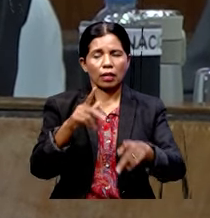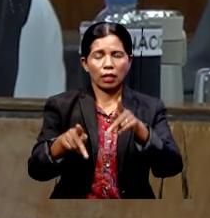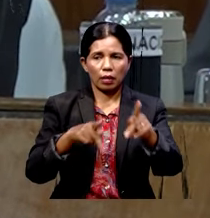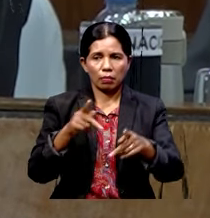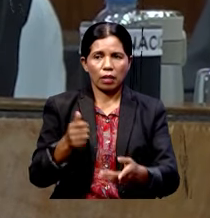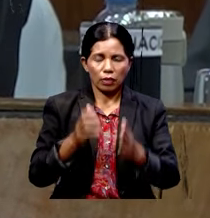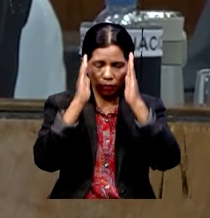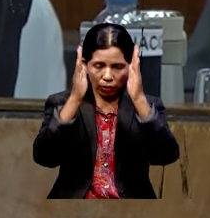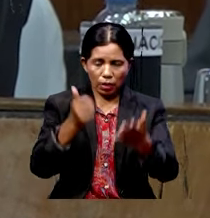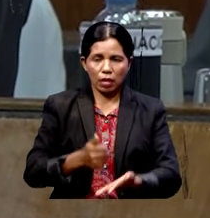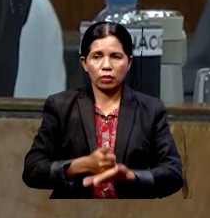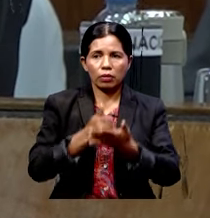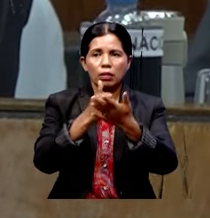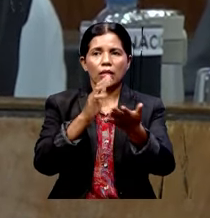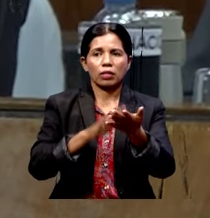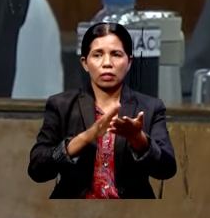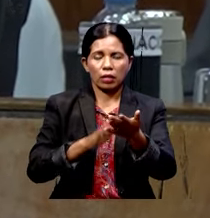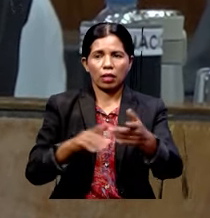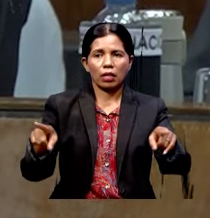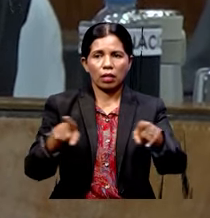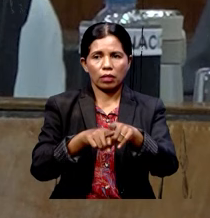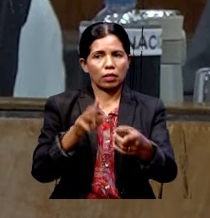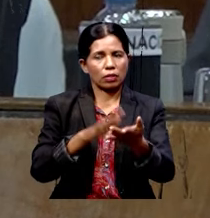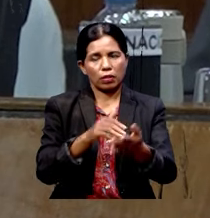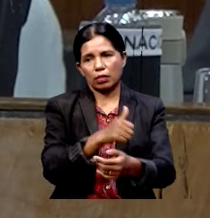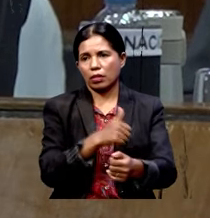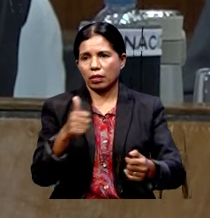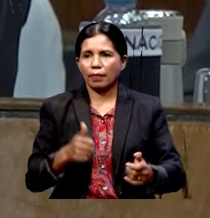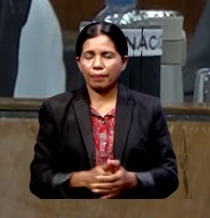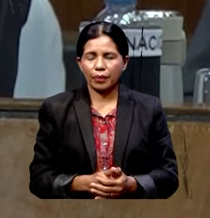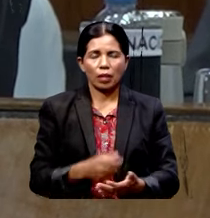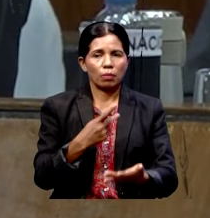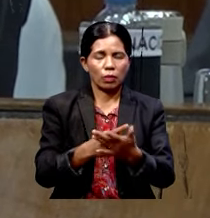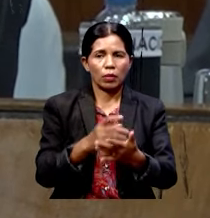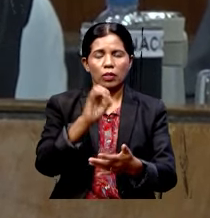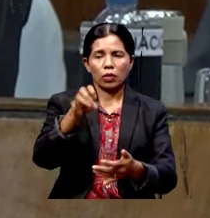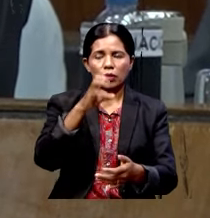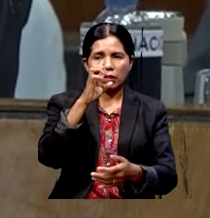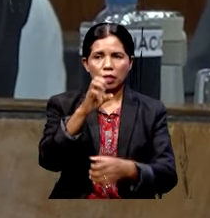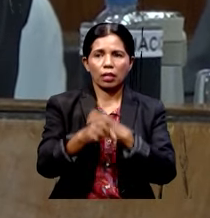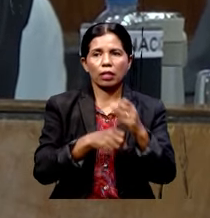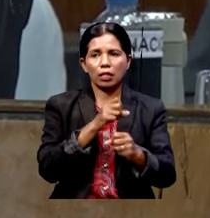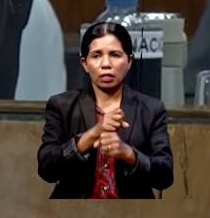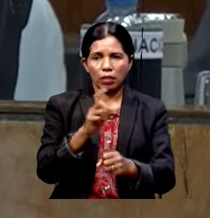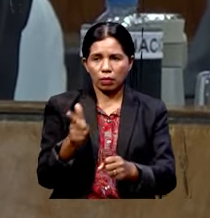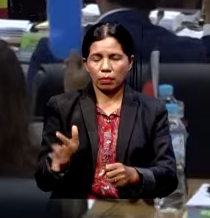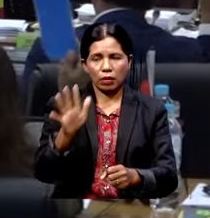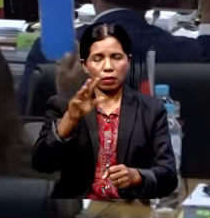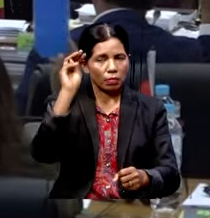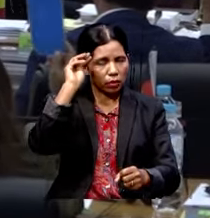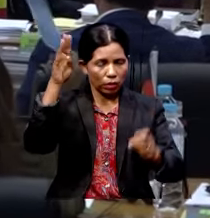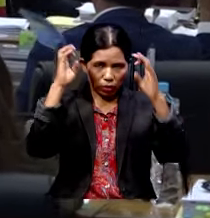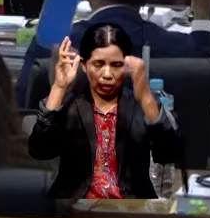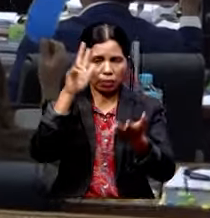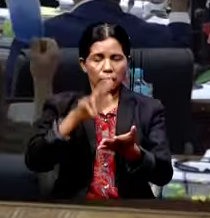for atenção para ensino básico compara com o ensino cercelo. Não é proposta orçamento de Rio Rua Ronulo Reis em Lima para o Ministério da Educação,